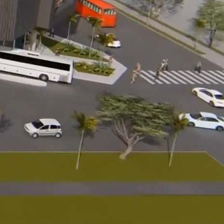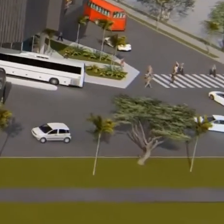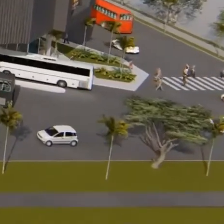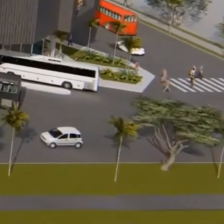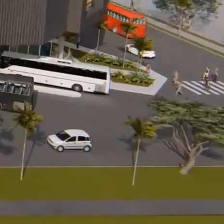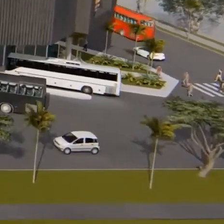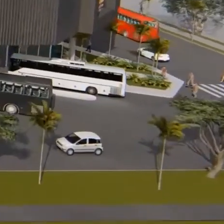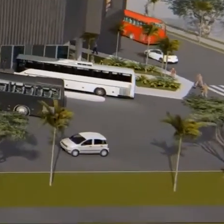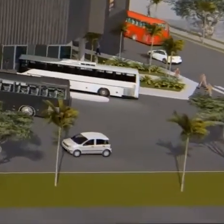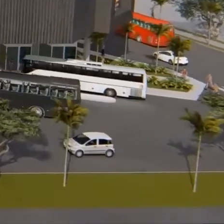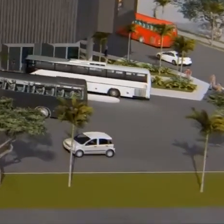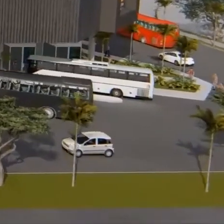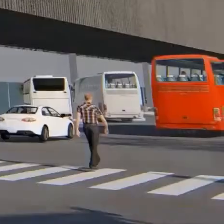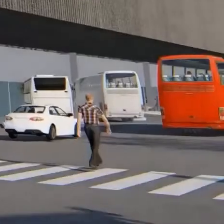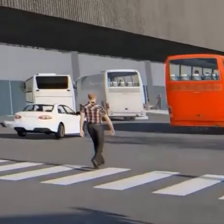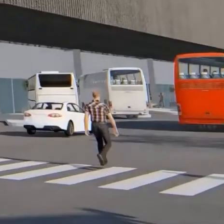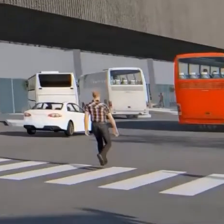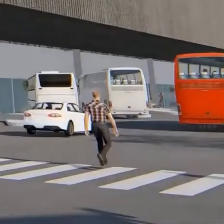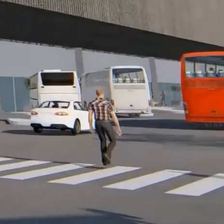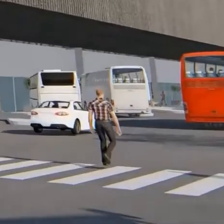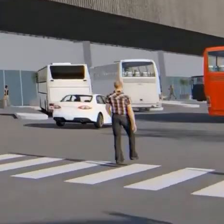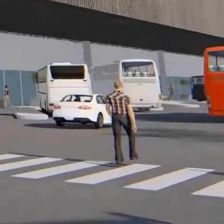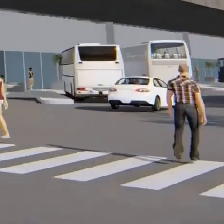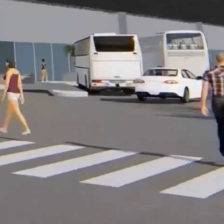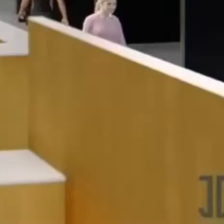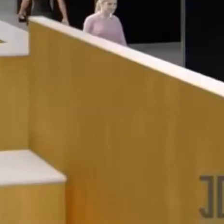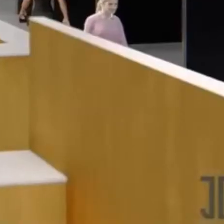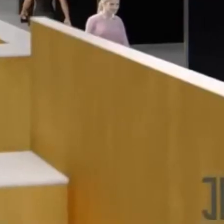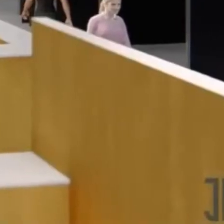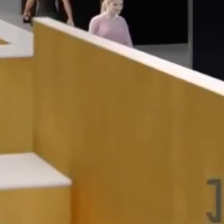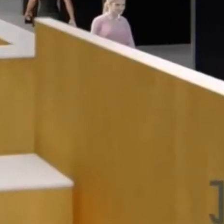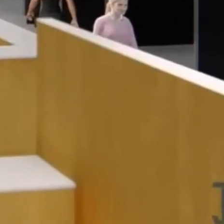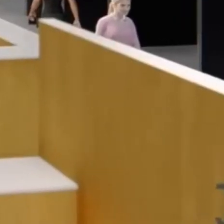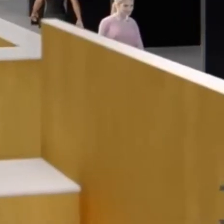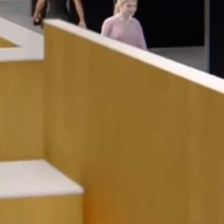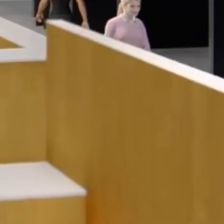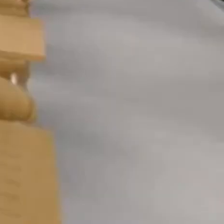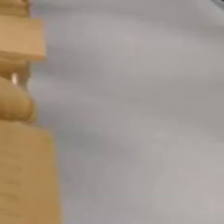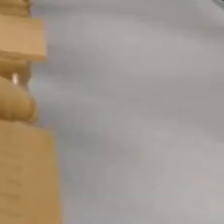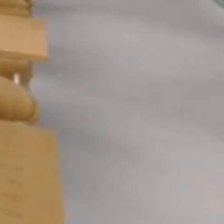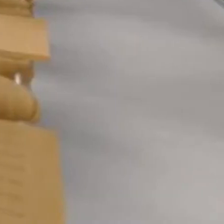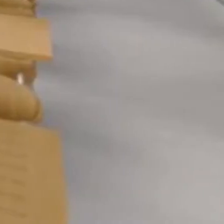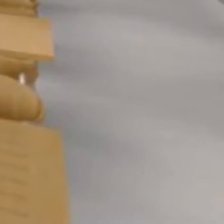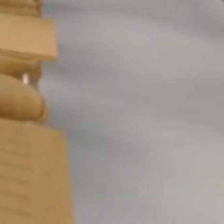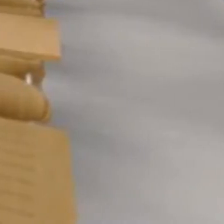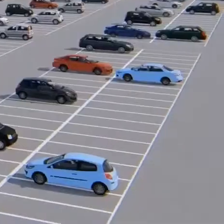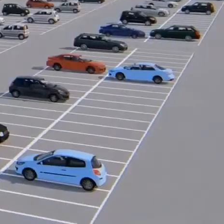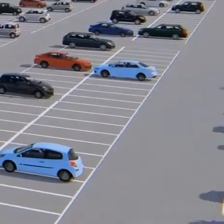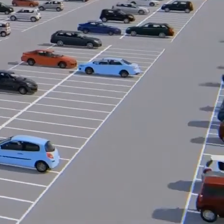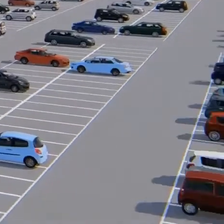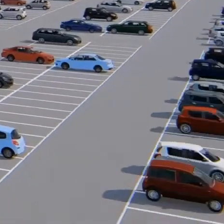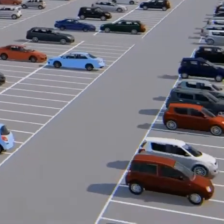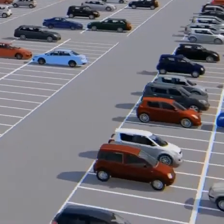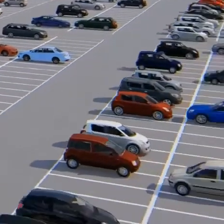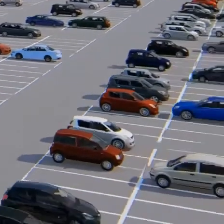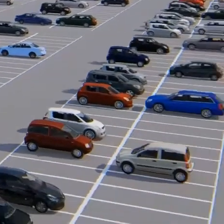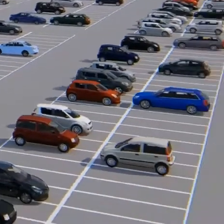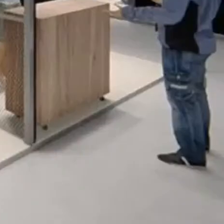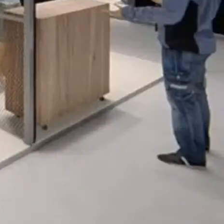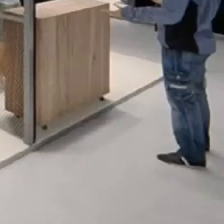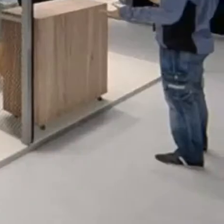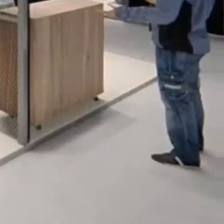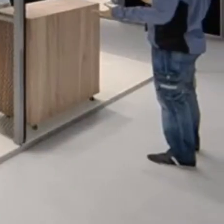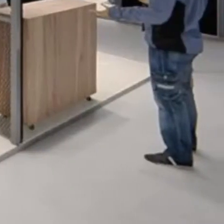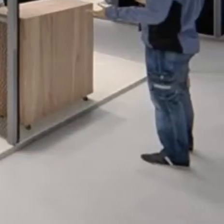de compras com ótima localização ao lado do Moda Center Santa Cruz. Ambiente climatizado, com praça de alimentação, amplo estacionamento e